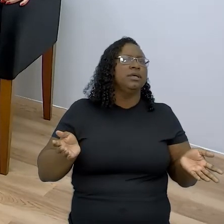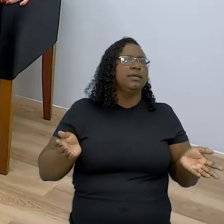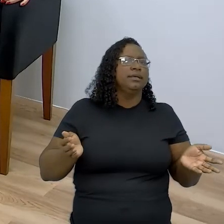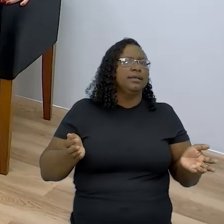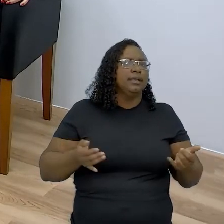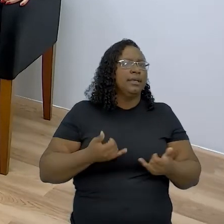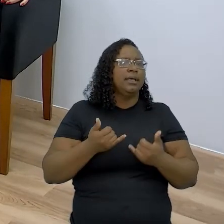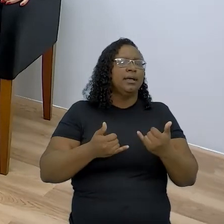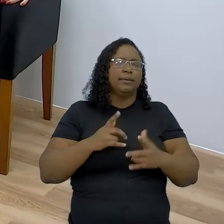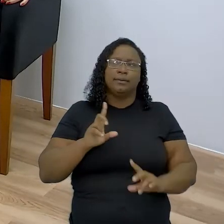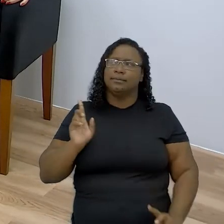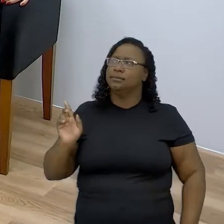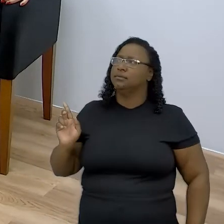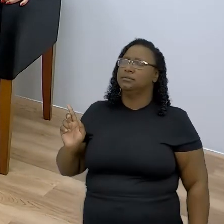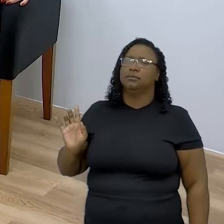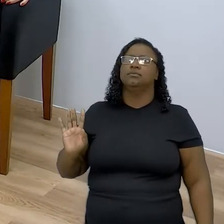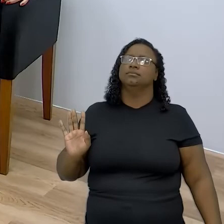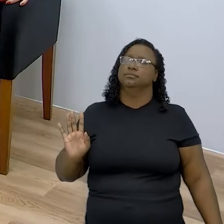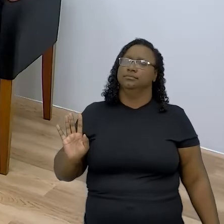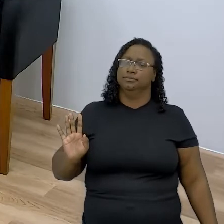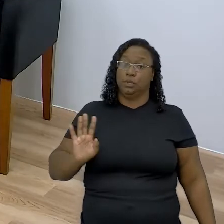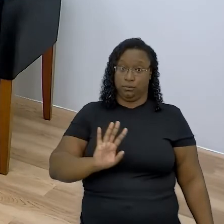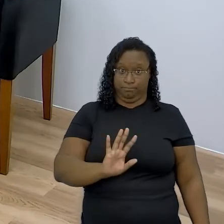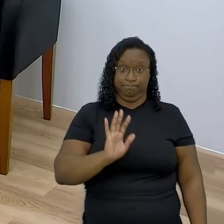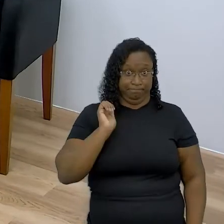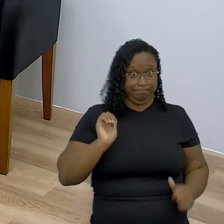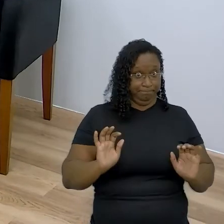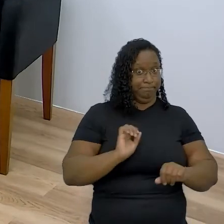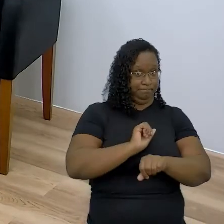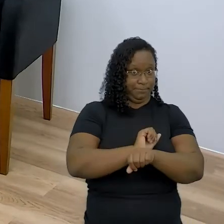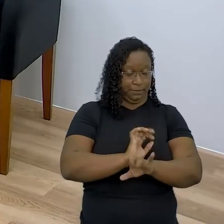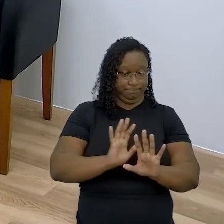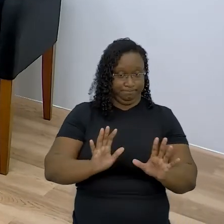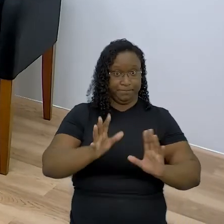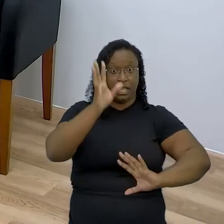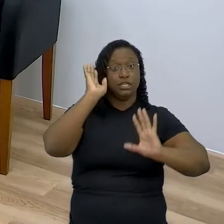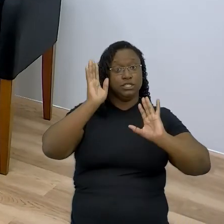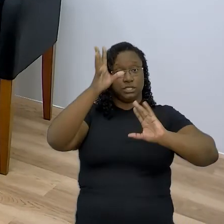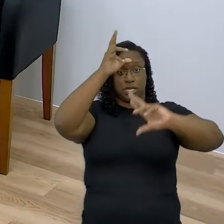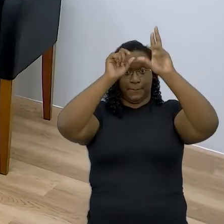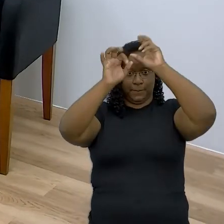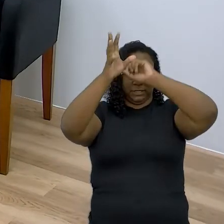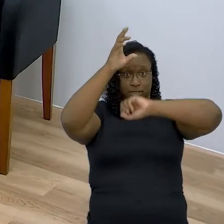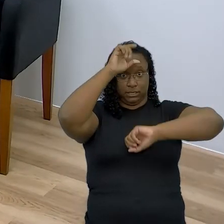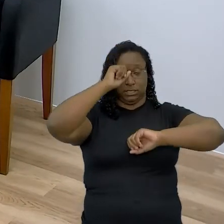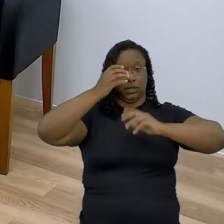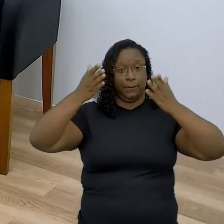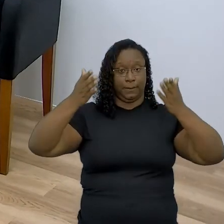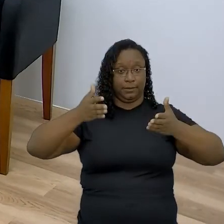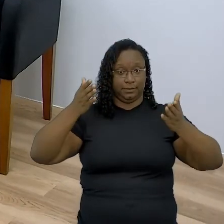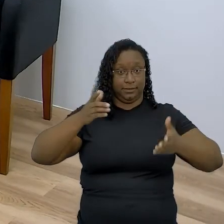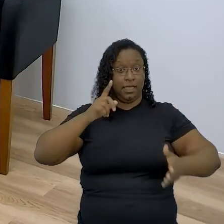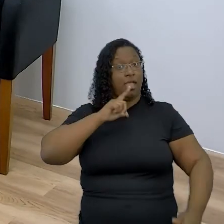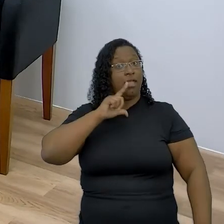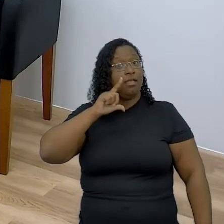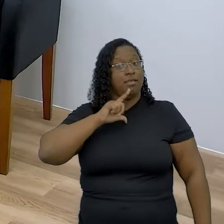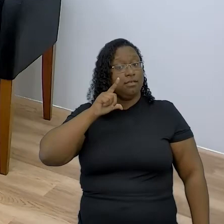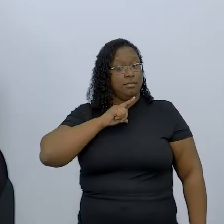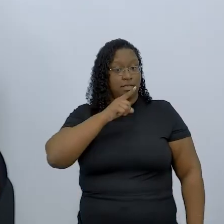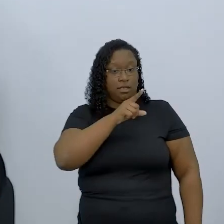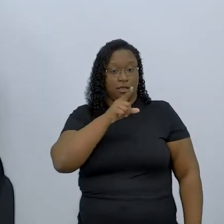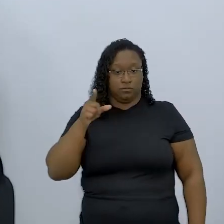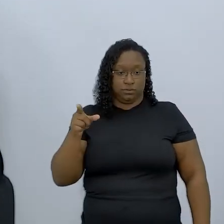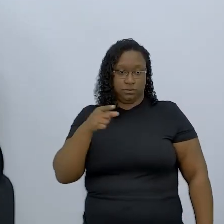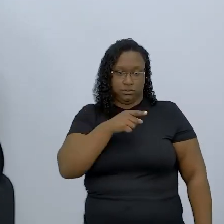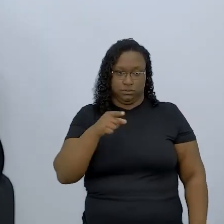sei, eu também não sei dizer, Vivi. E aí? É assim, ó, a gente aprendeu aqui no nosso componente que tem, você é da área